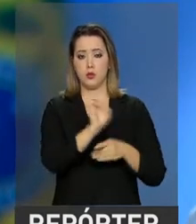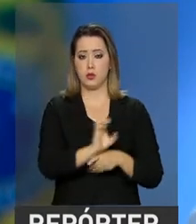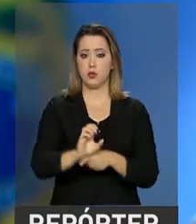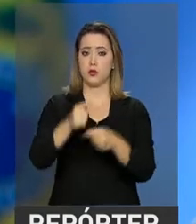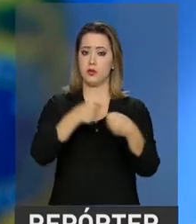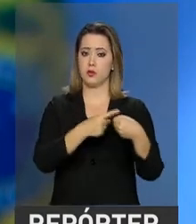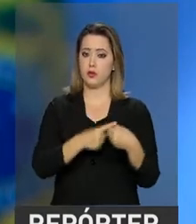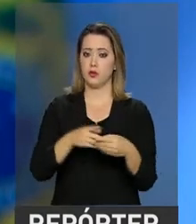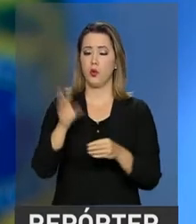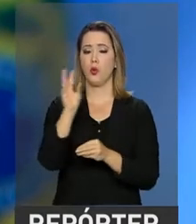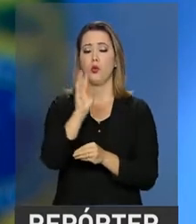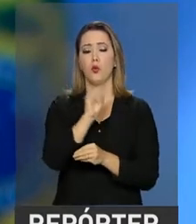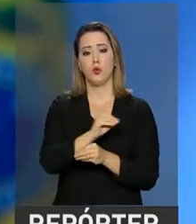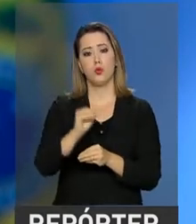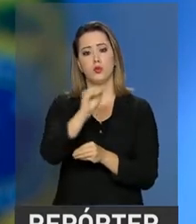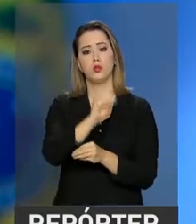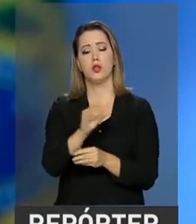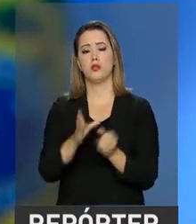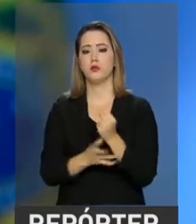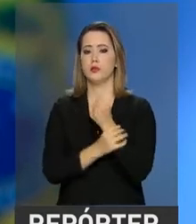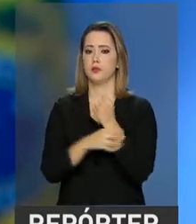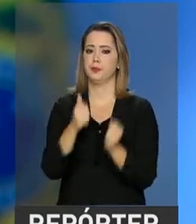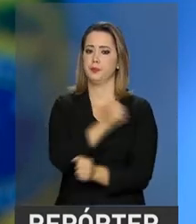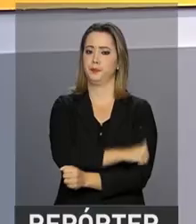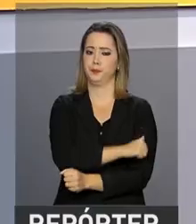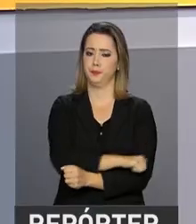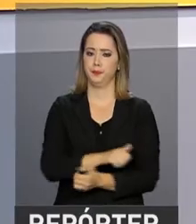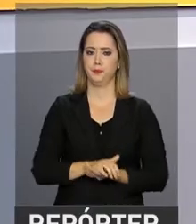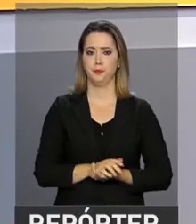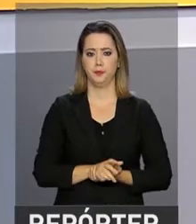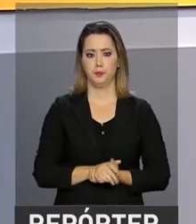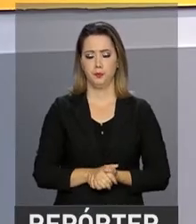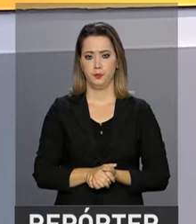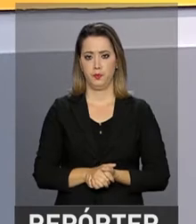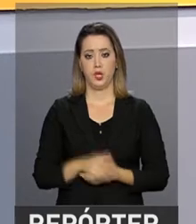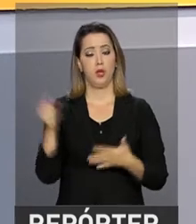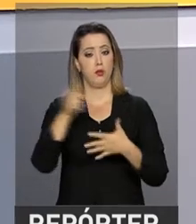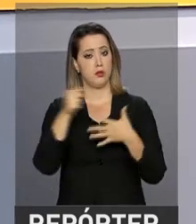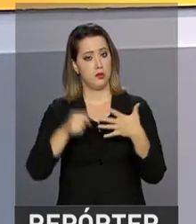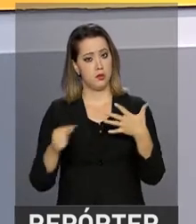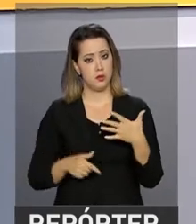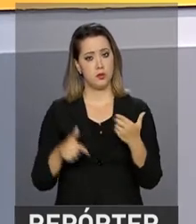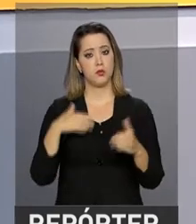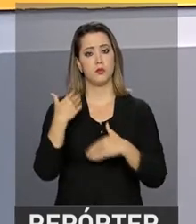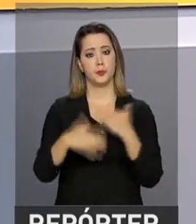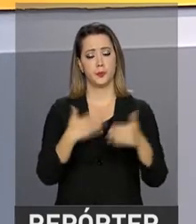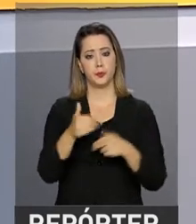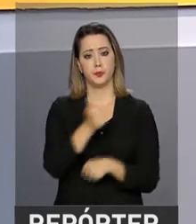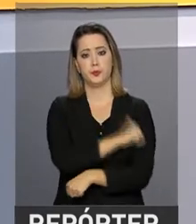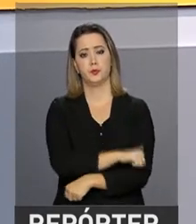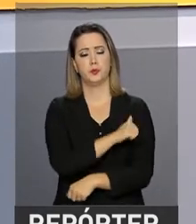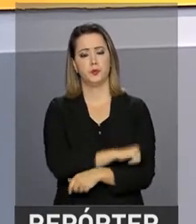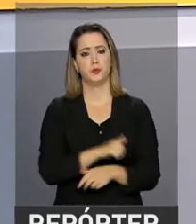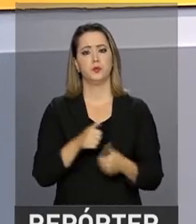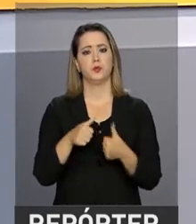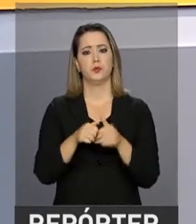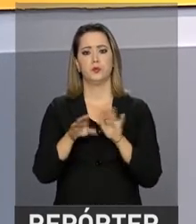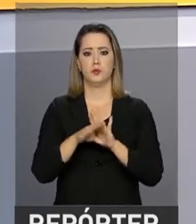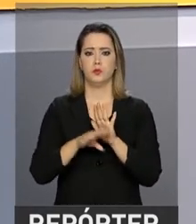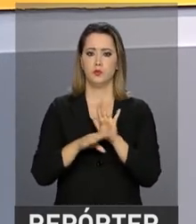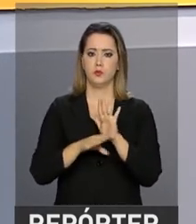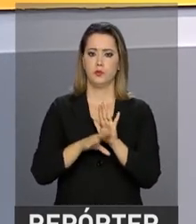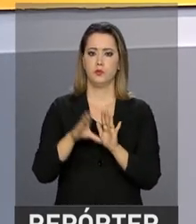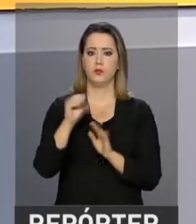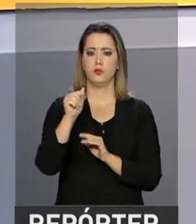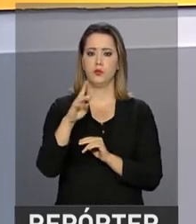municipais, cuidarão da segurança no Rio de Janeiro. Entre as ações que vão ser desenvolvidas no Rio está o plano